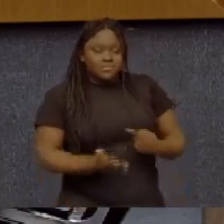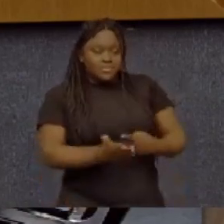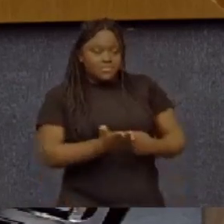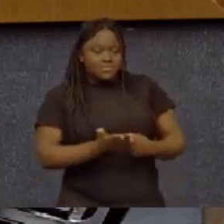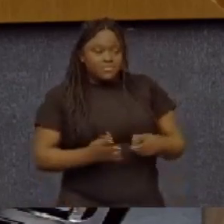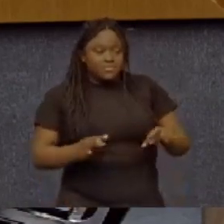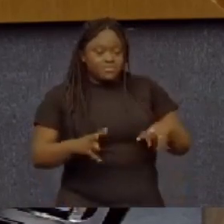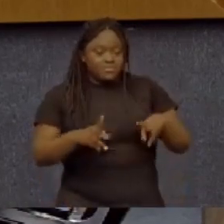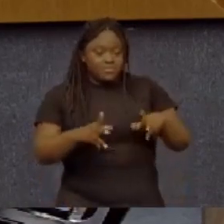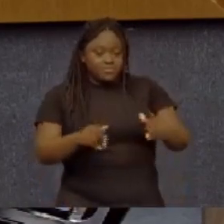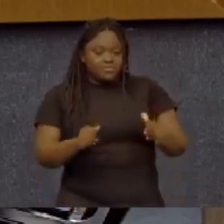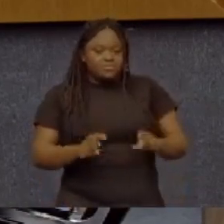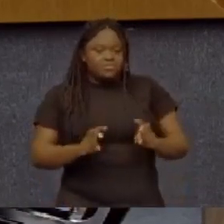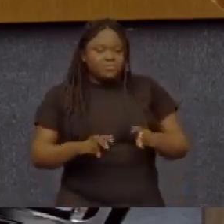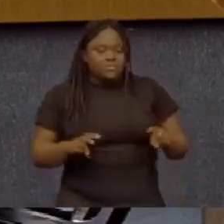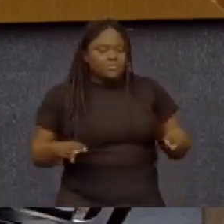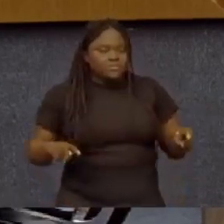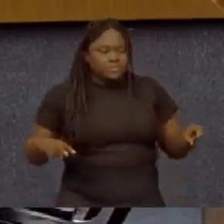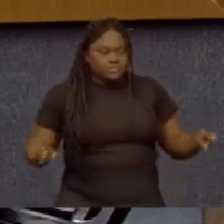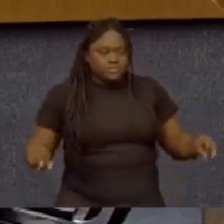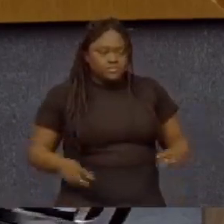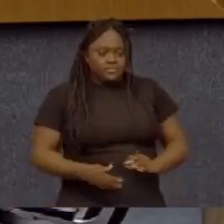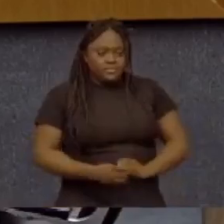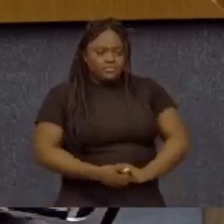Convidamos a todos que se assentem.